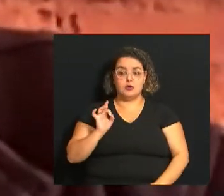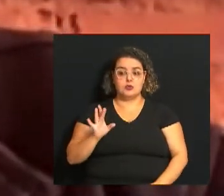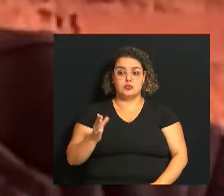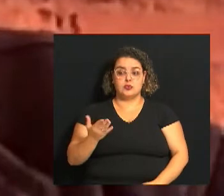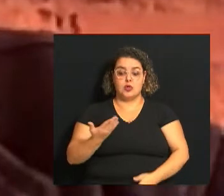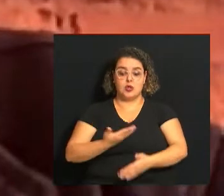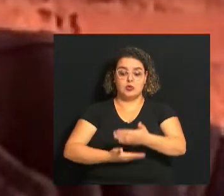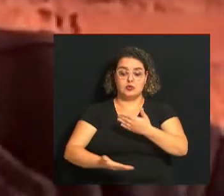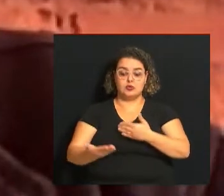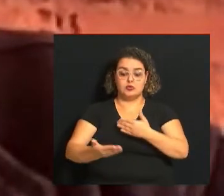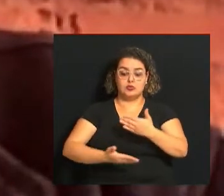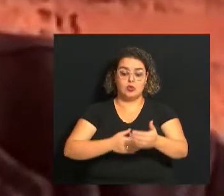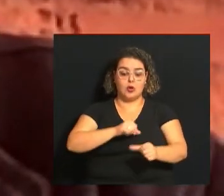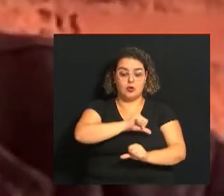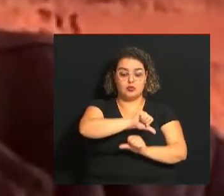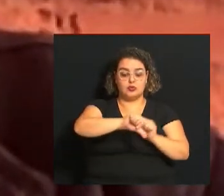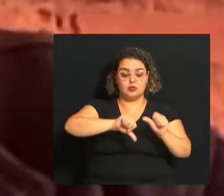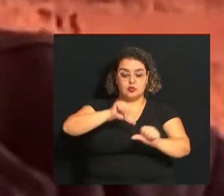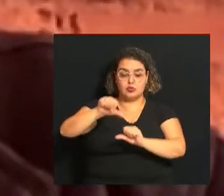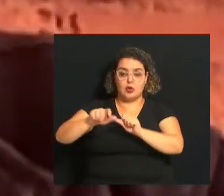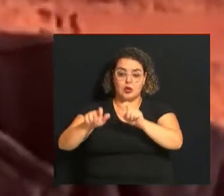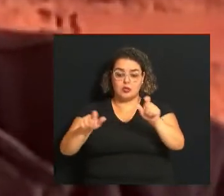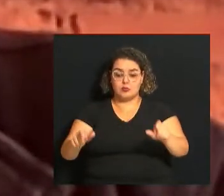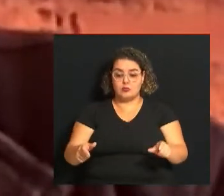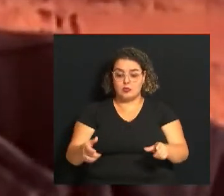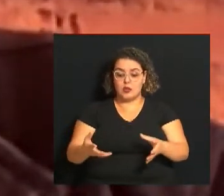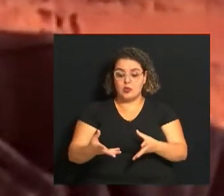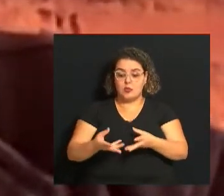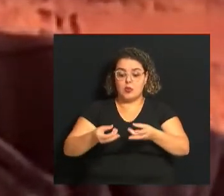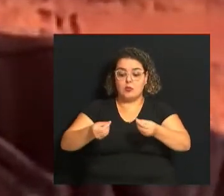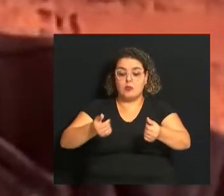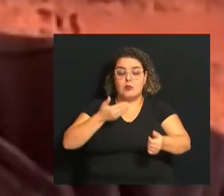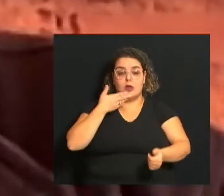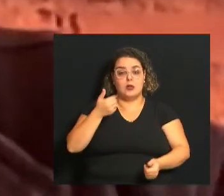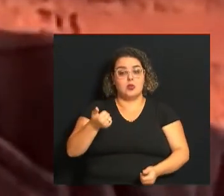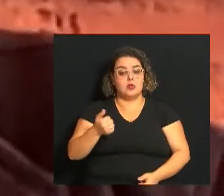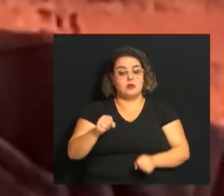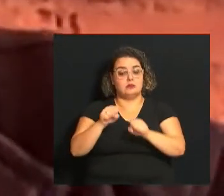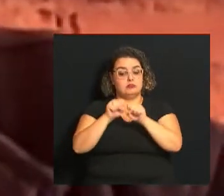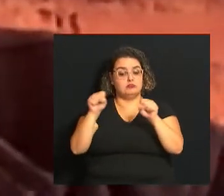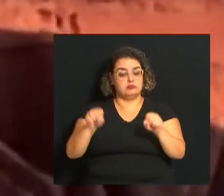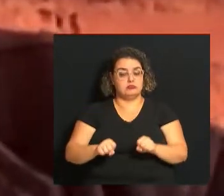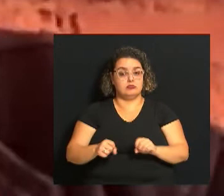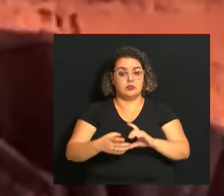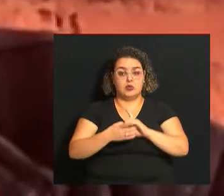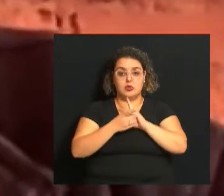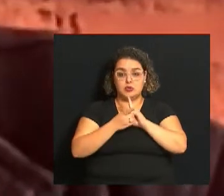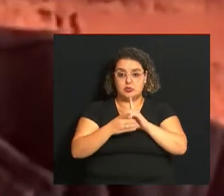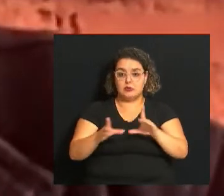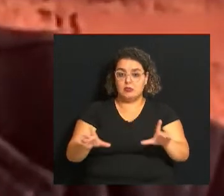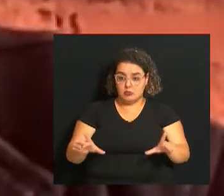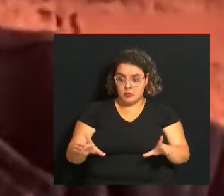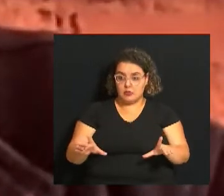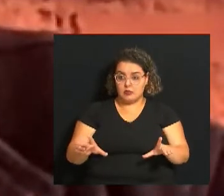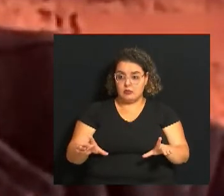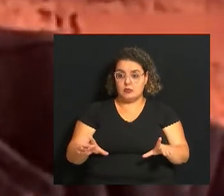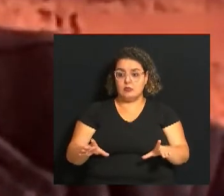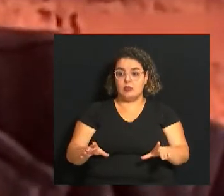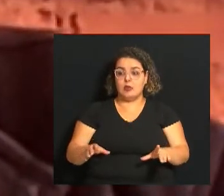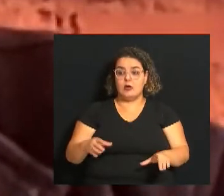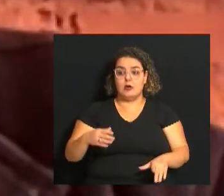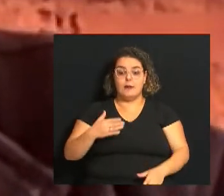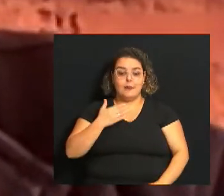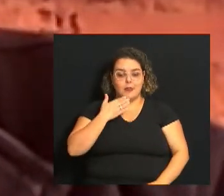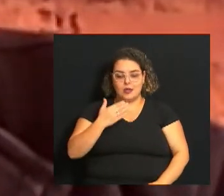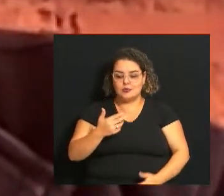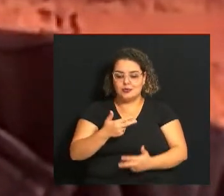mas se trata de um aperfeiçoamento de sistemas. O sistema democrático, que hoje pede instrumentos mais rápidos,